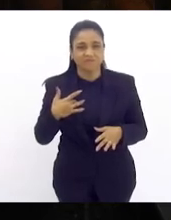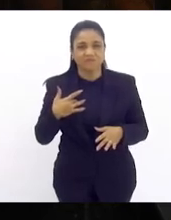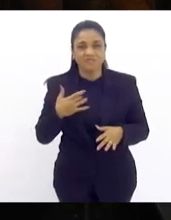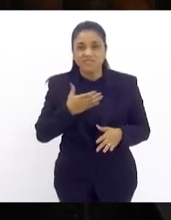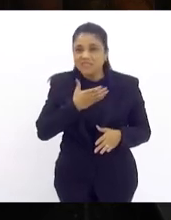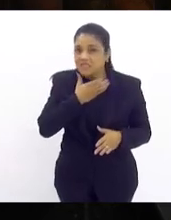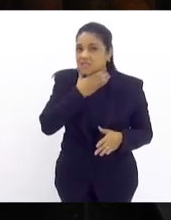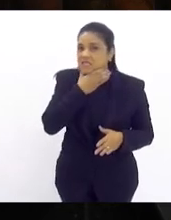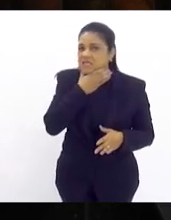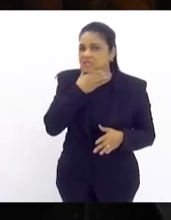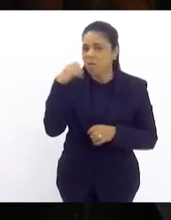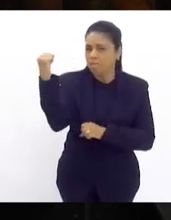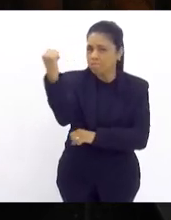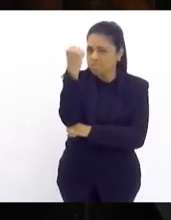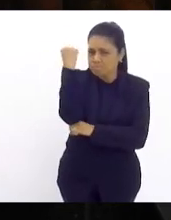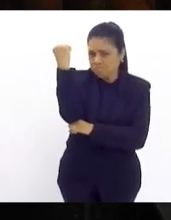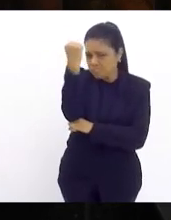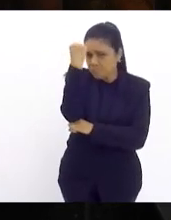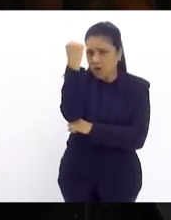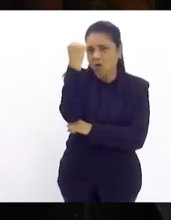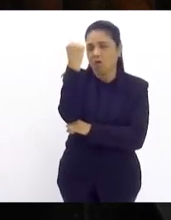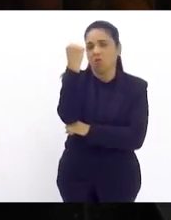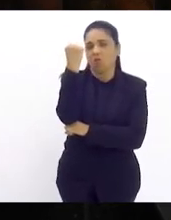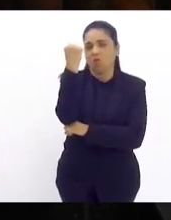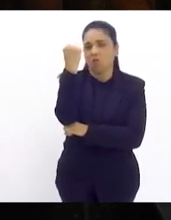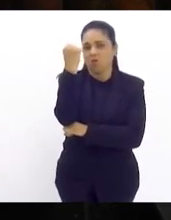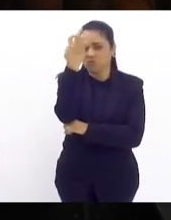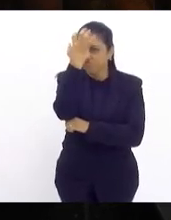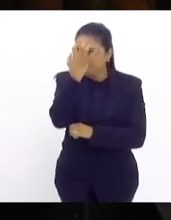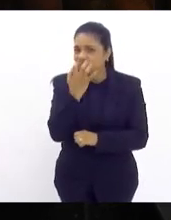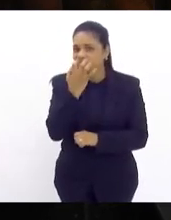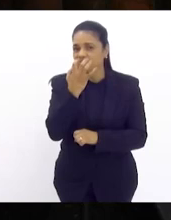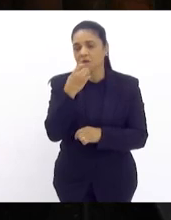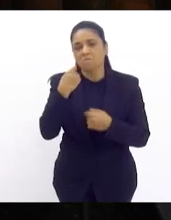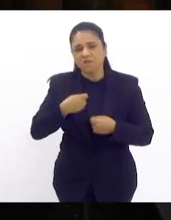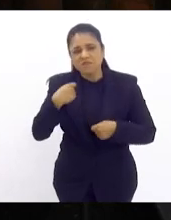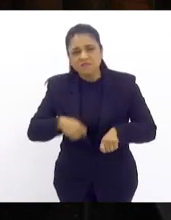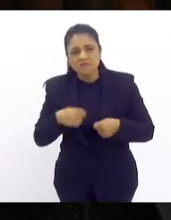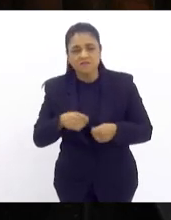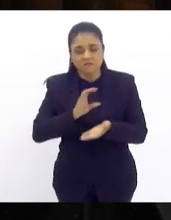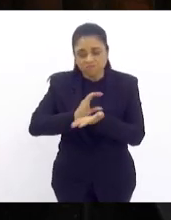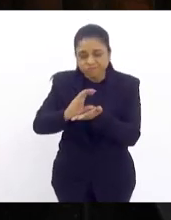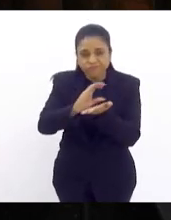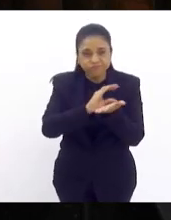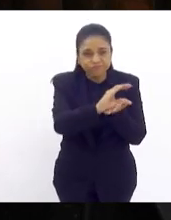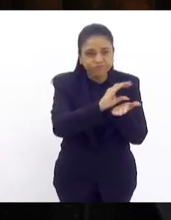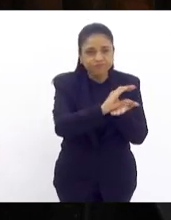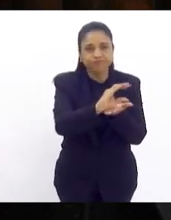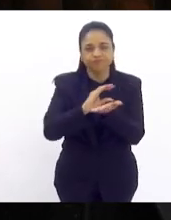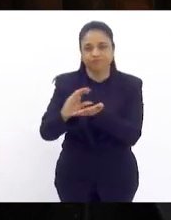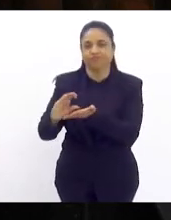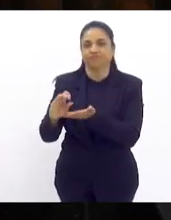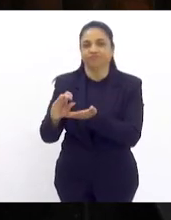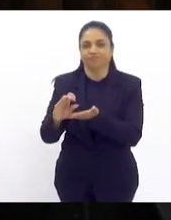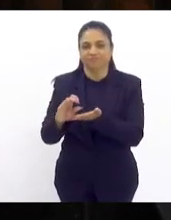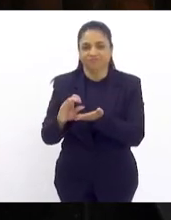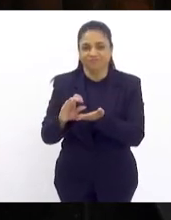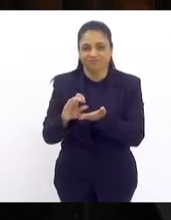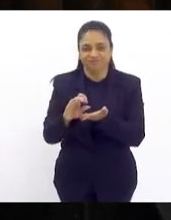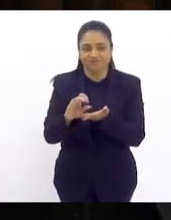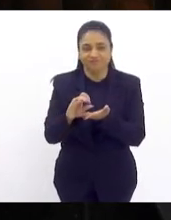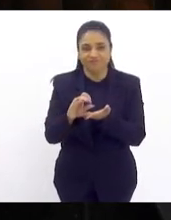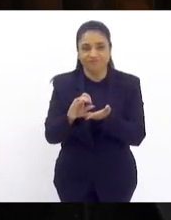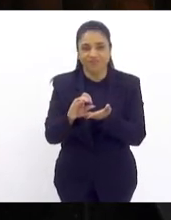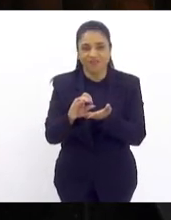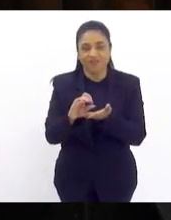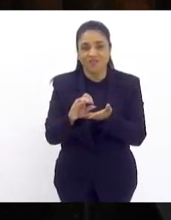crises seríssimas que precisa investimentos que precisam recursos e não